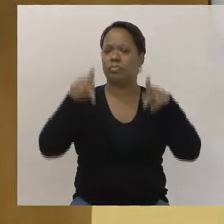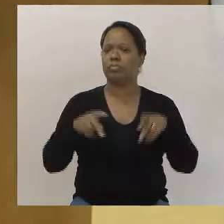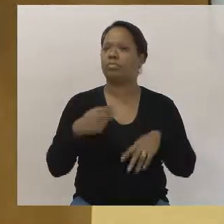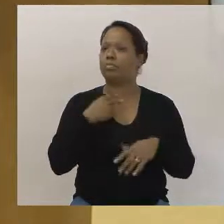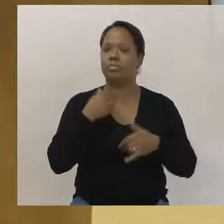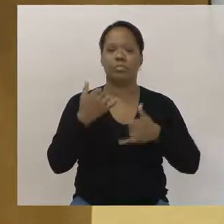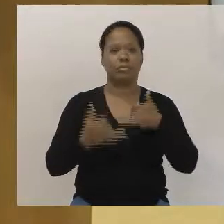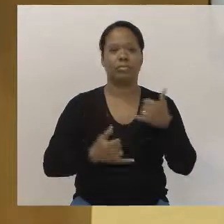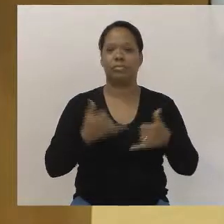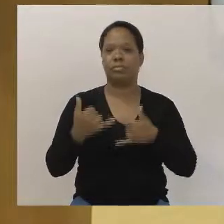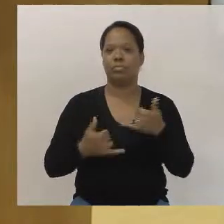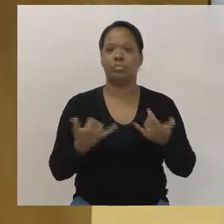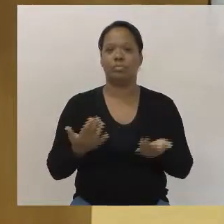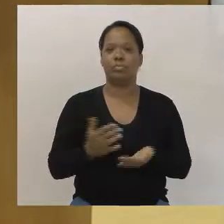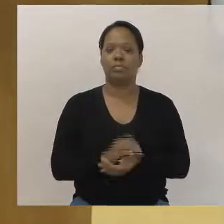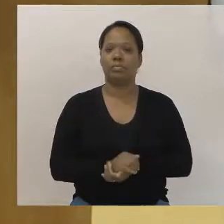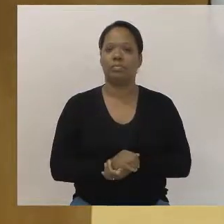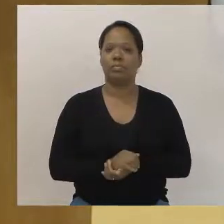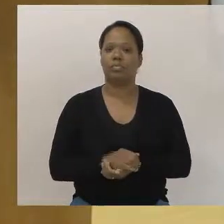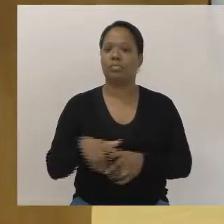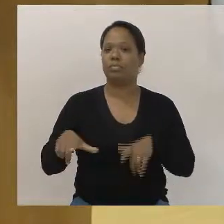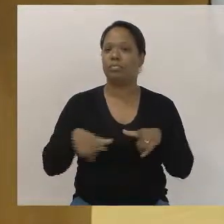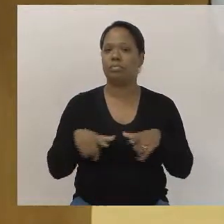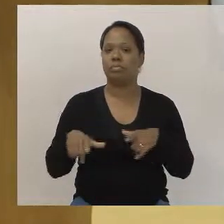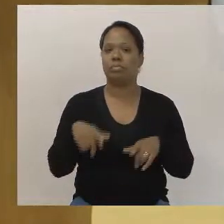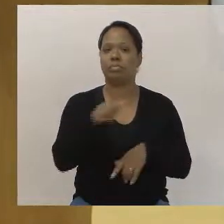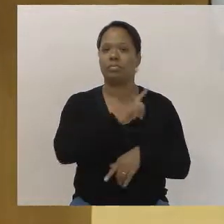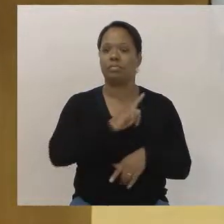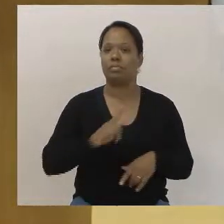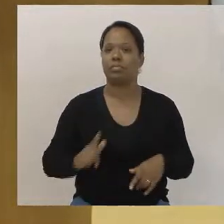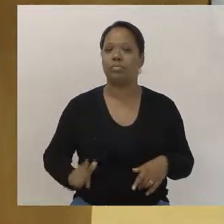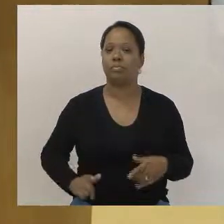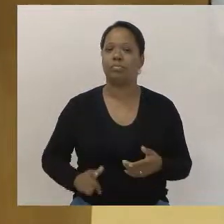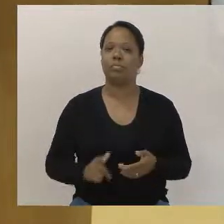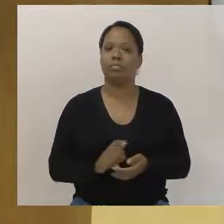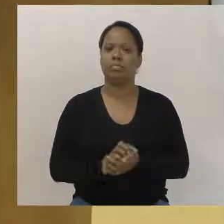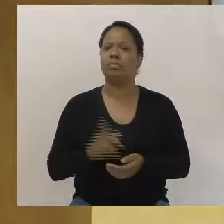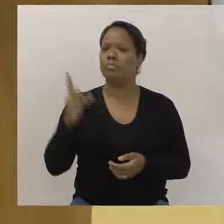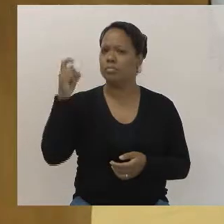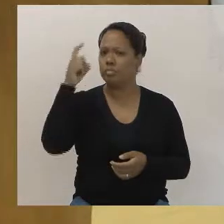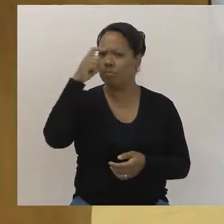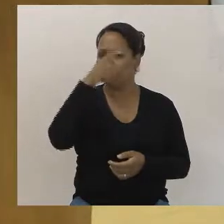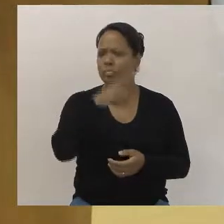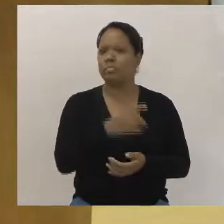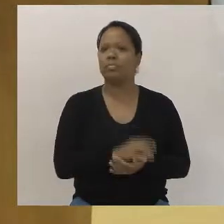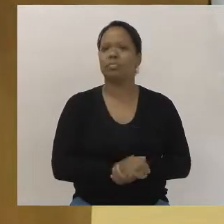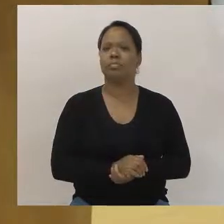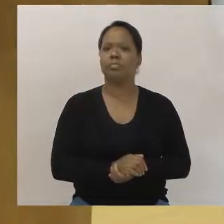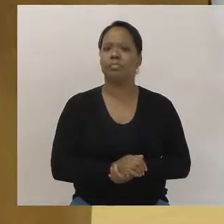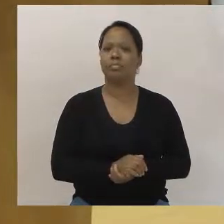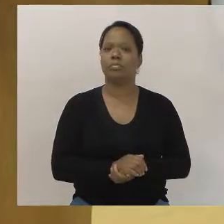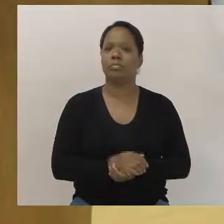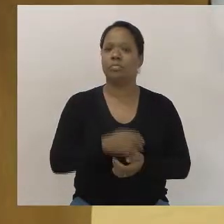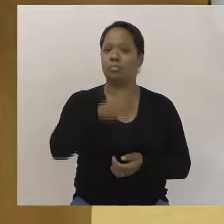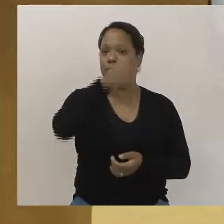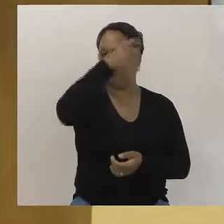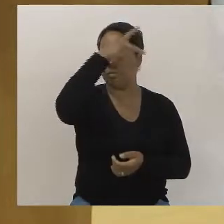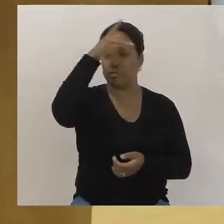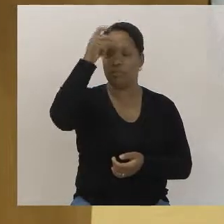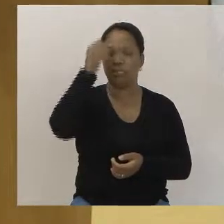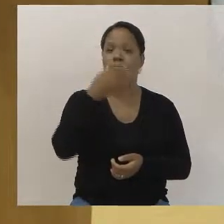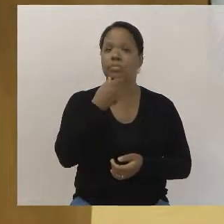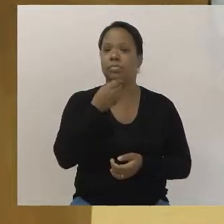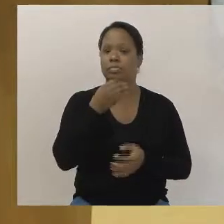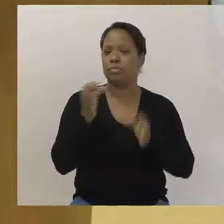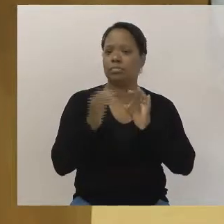brincar de trabalhar em gestão pública é difícil é difícil quando o prefeito faz há um